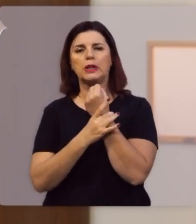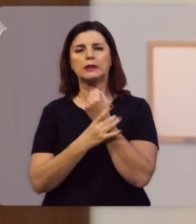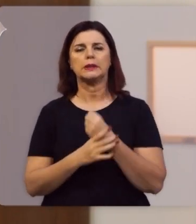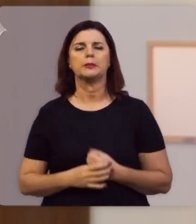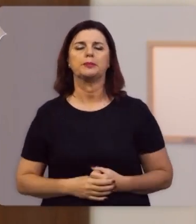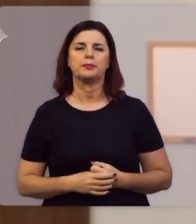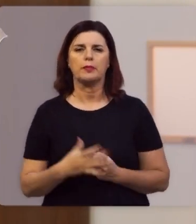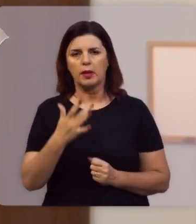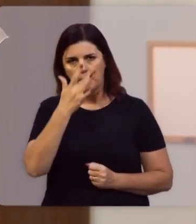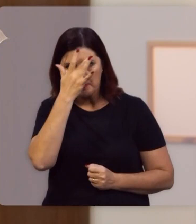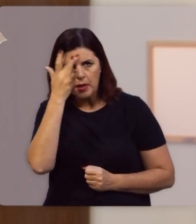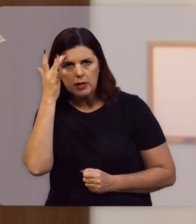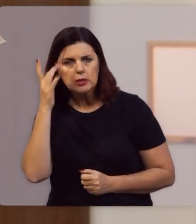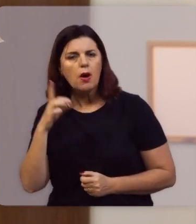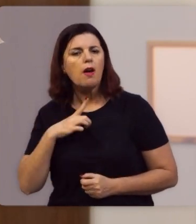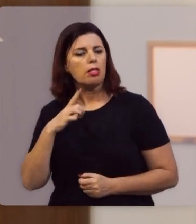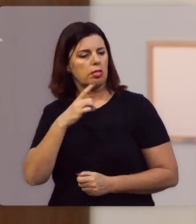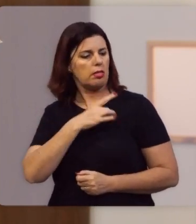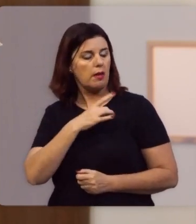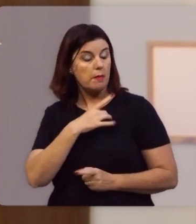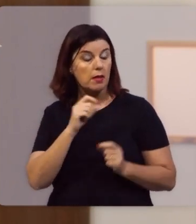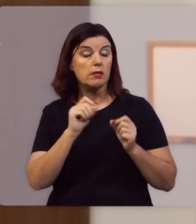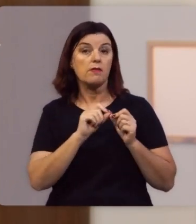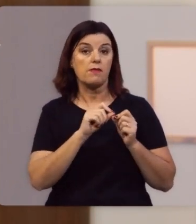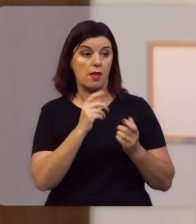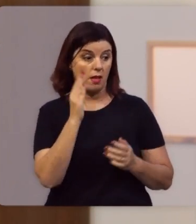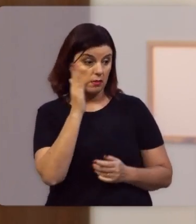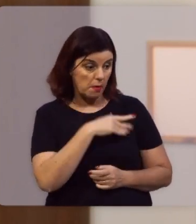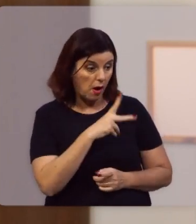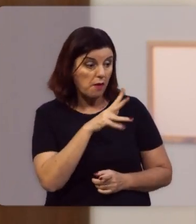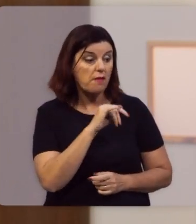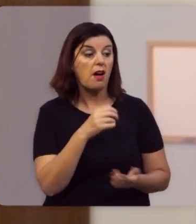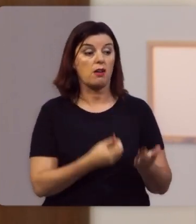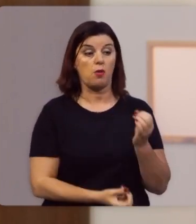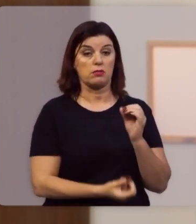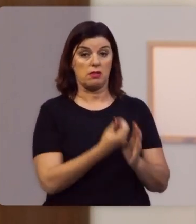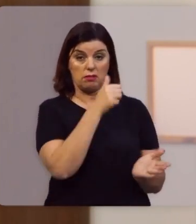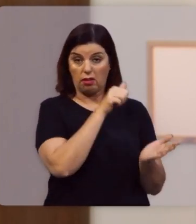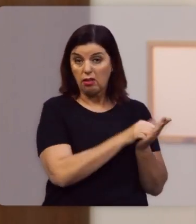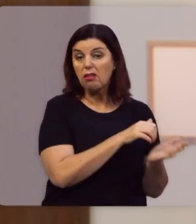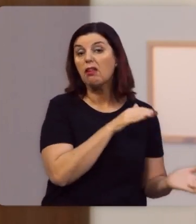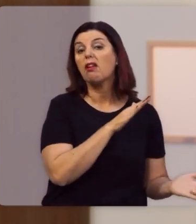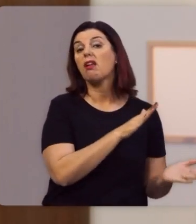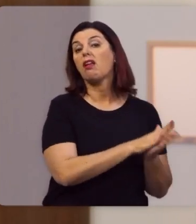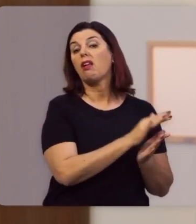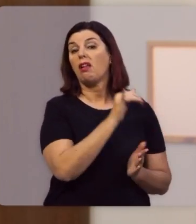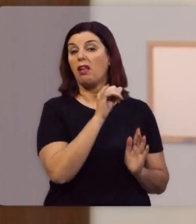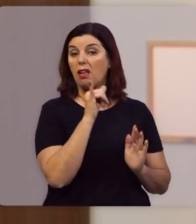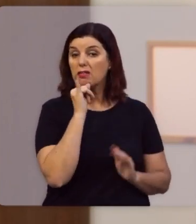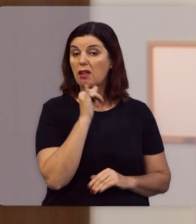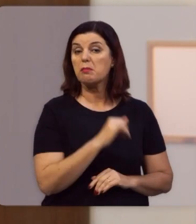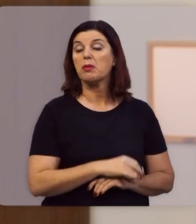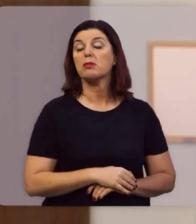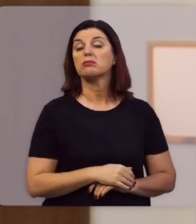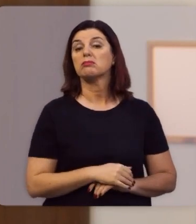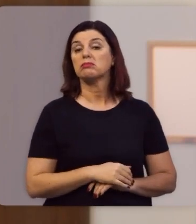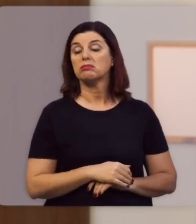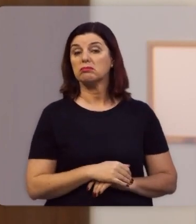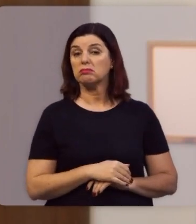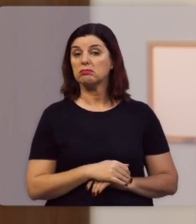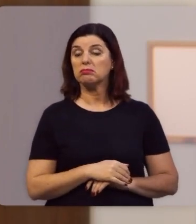as pessoas vão temer porque se fizeram mal elas vão ser exemplarmente punidas